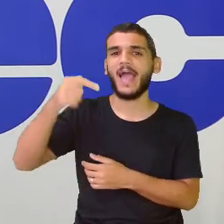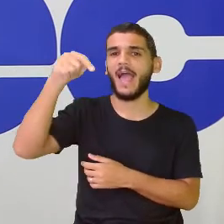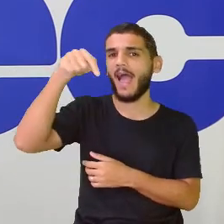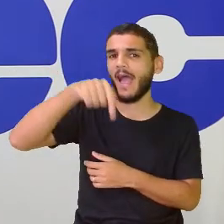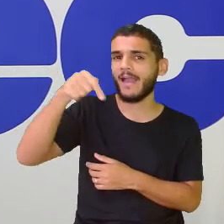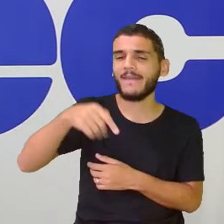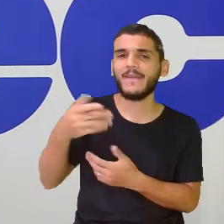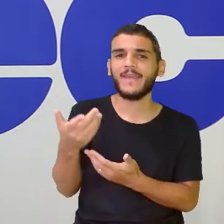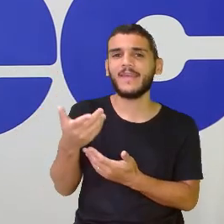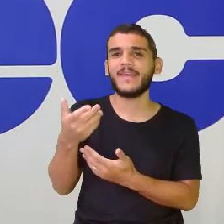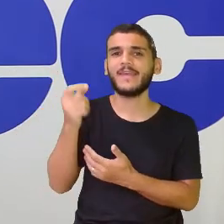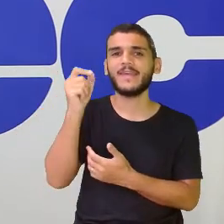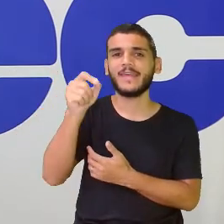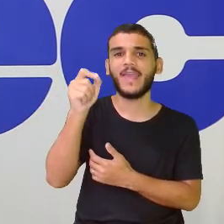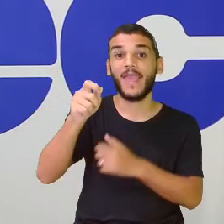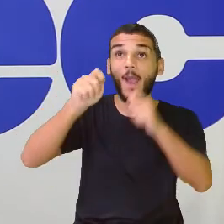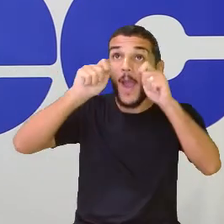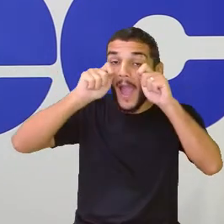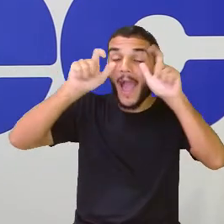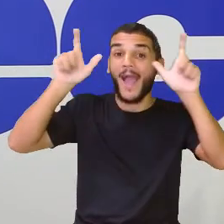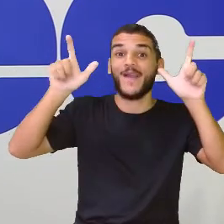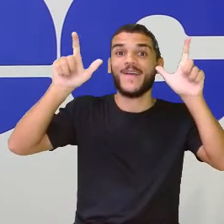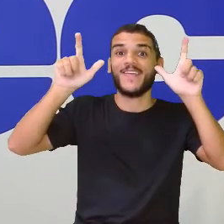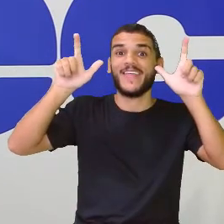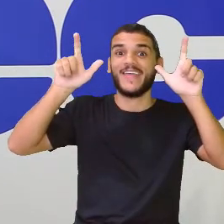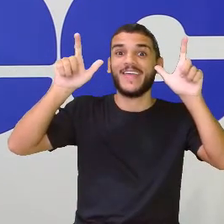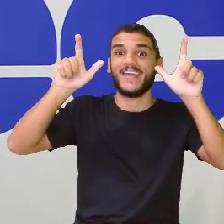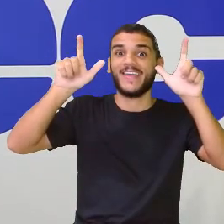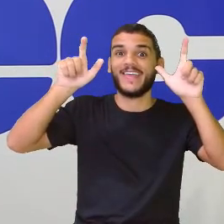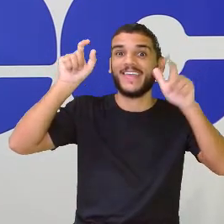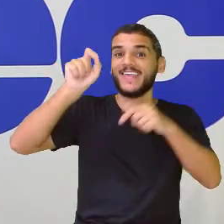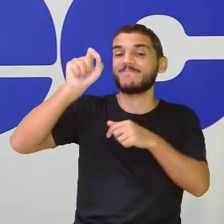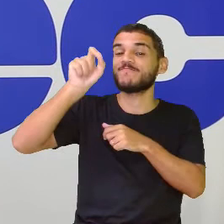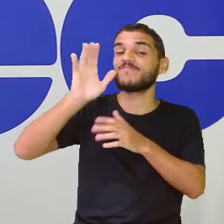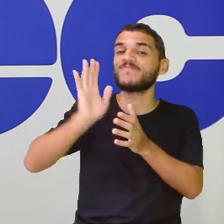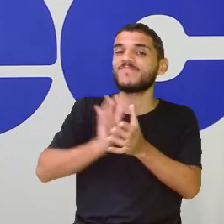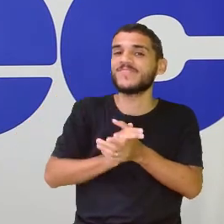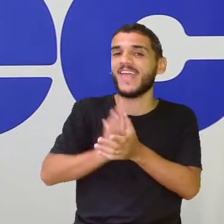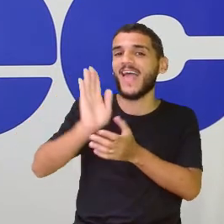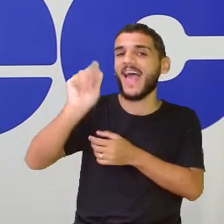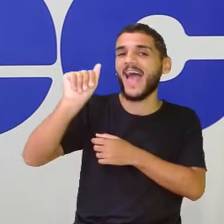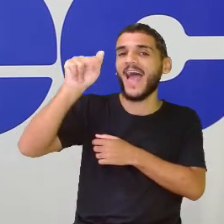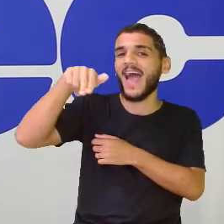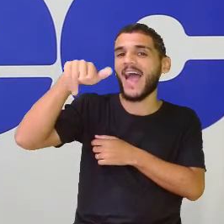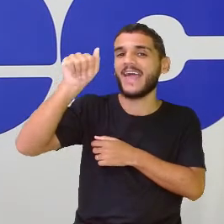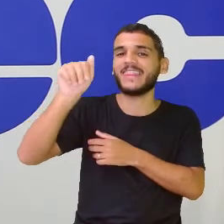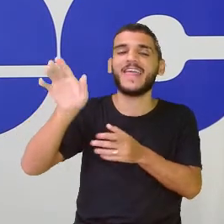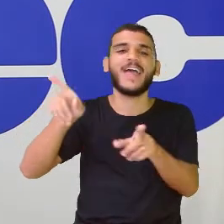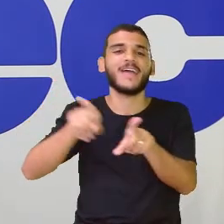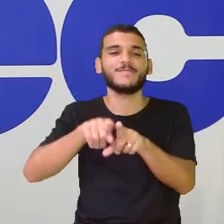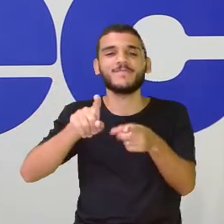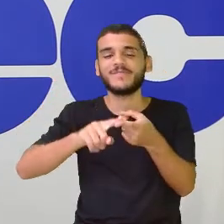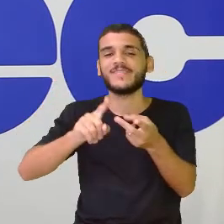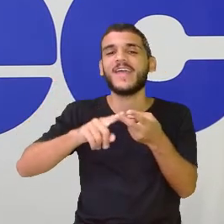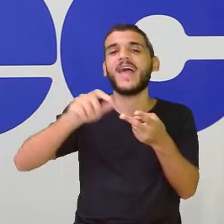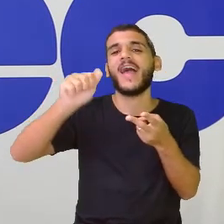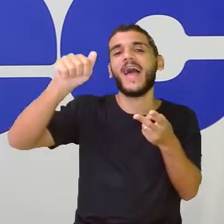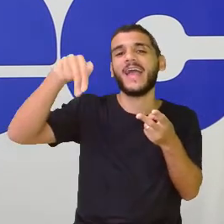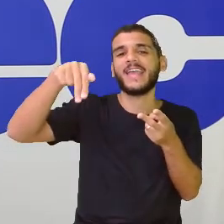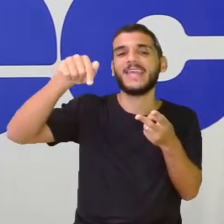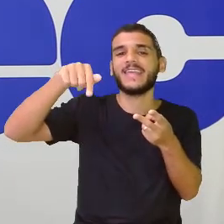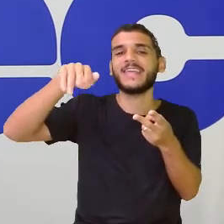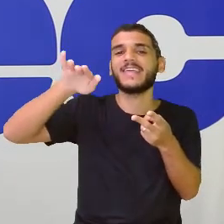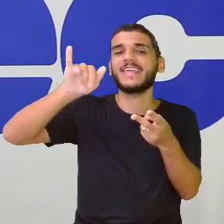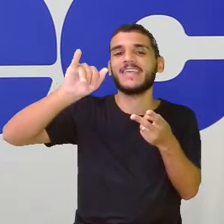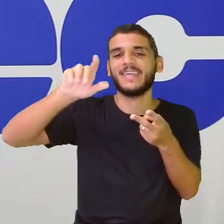por aqui, acordando, que foi quem? Vamos lá, ó. A Ana, o Aquiles, a